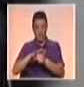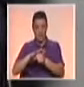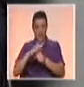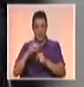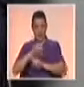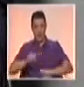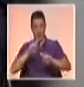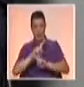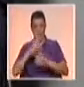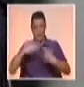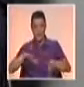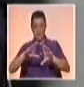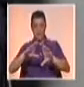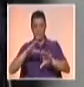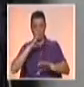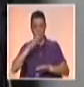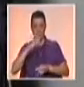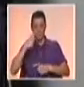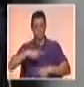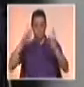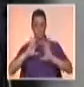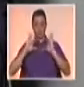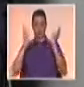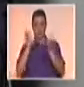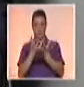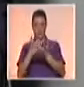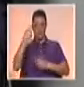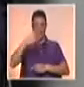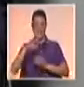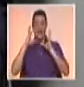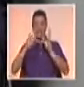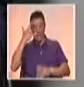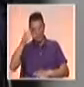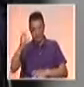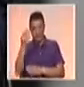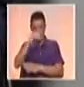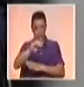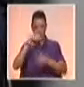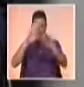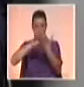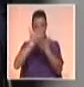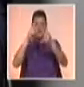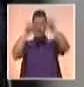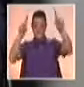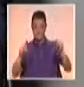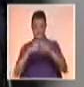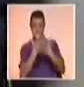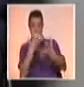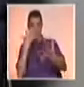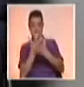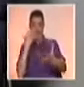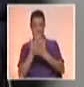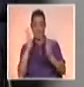impossível, já que é muito impositiva para o público em geral, surgindo assim a ideia de colocar o intérprete em grande plano na